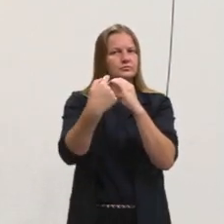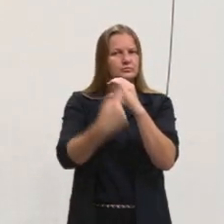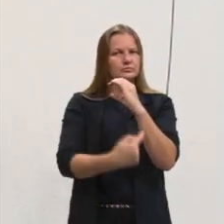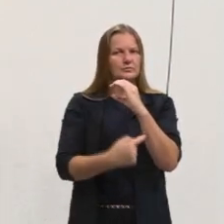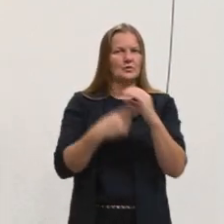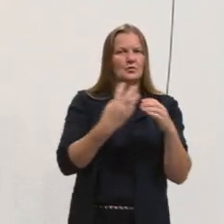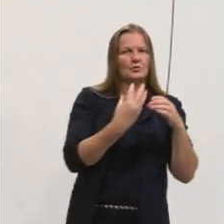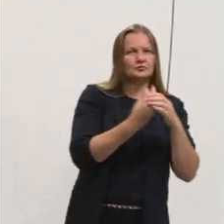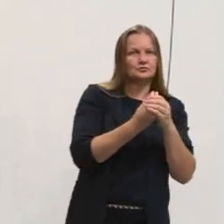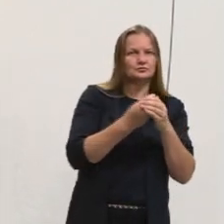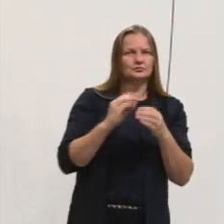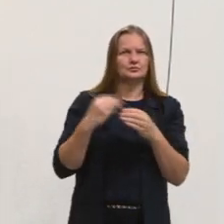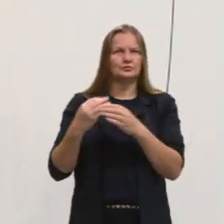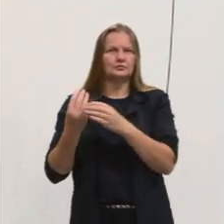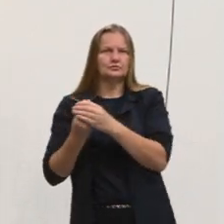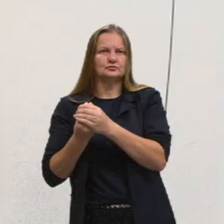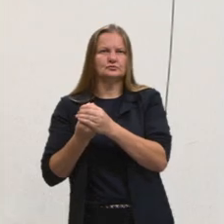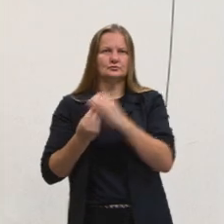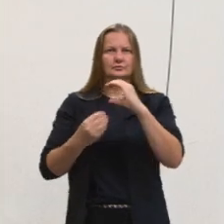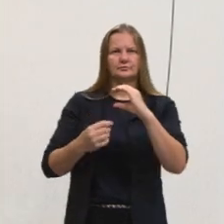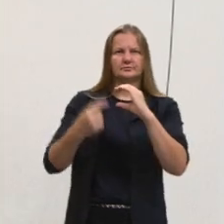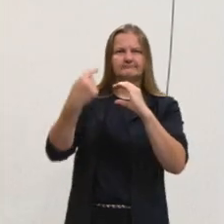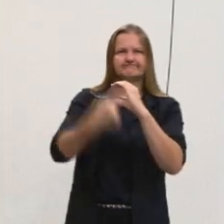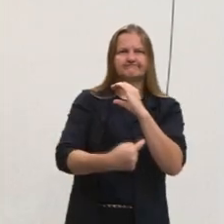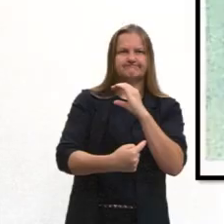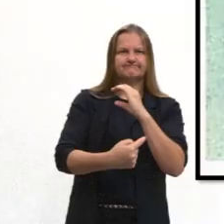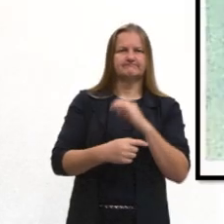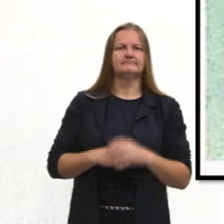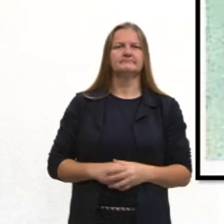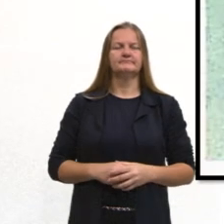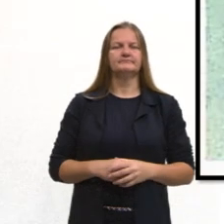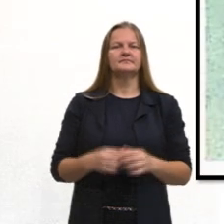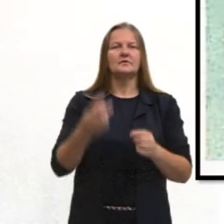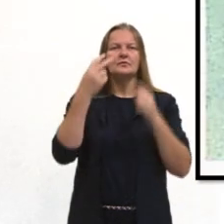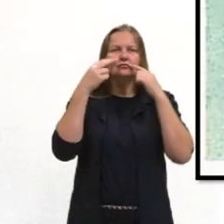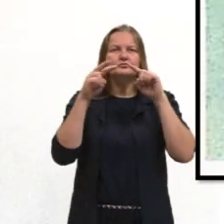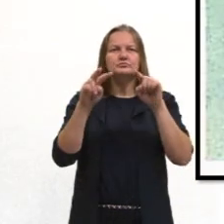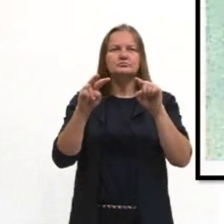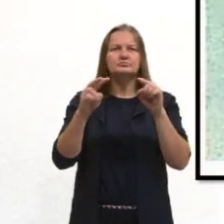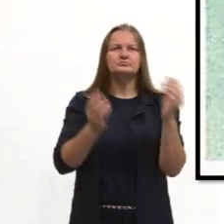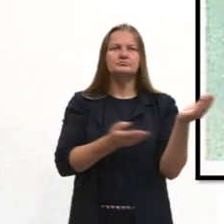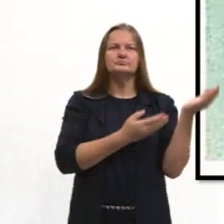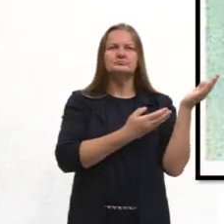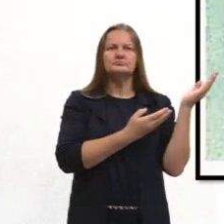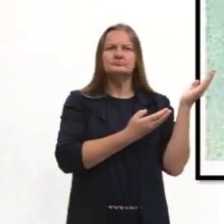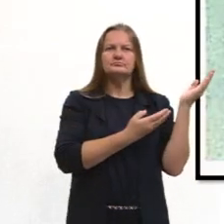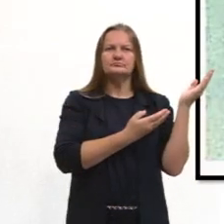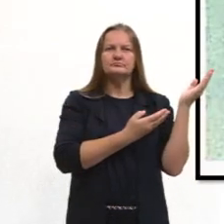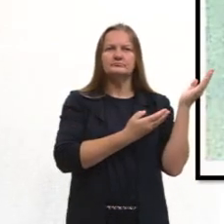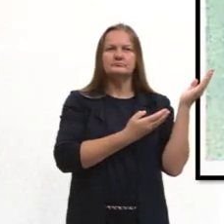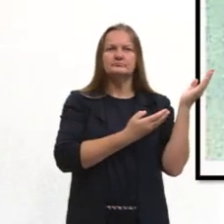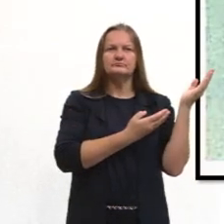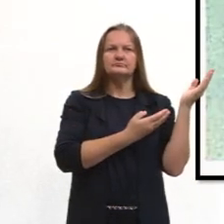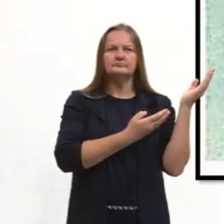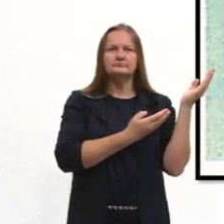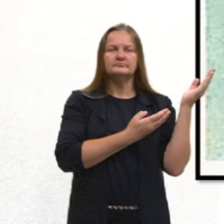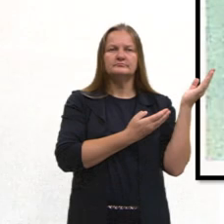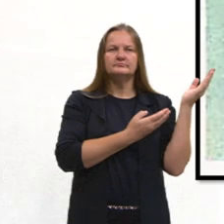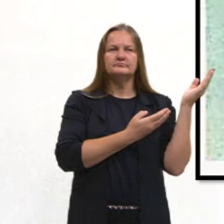conjuntos e agora vamos voltar então por slide para dar continuidade aos estudos